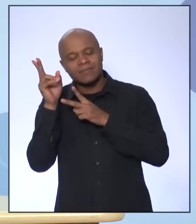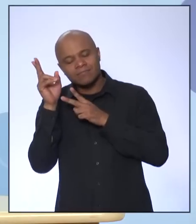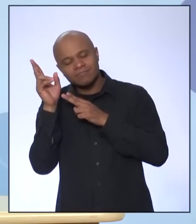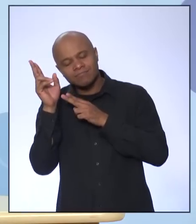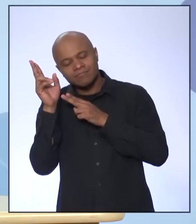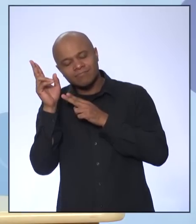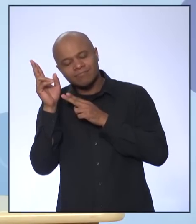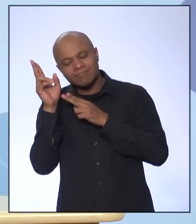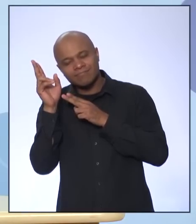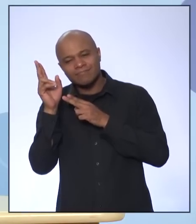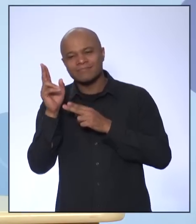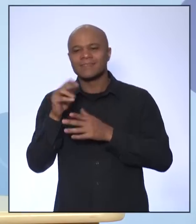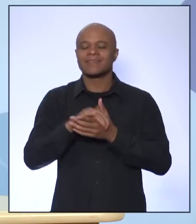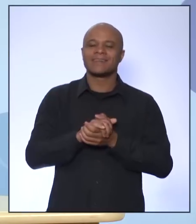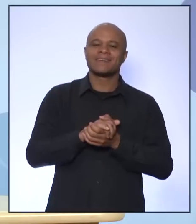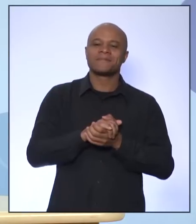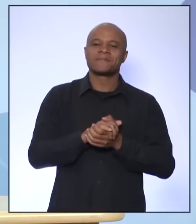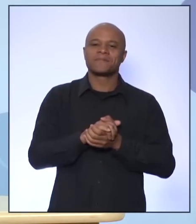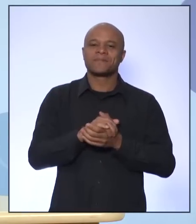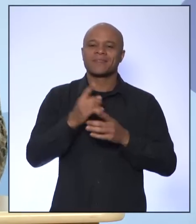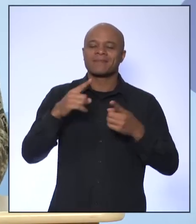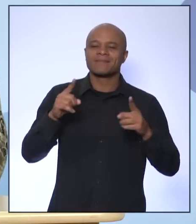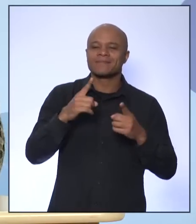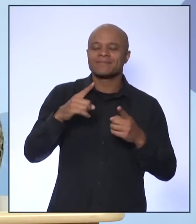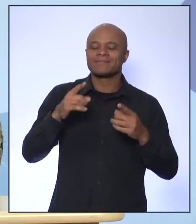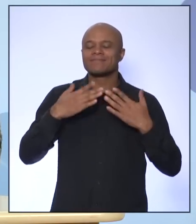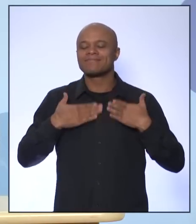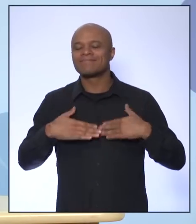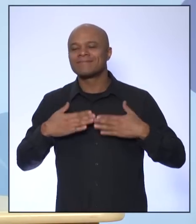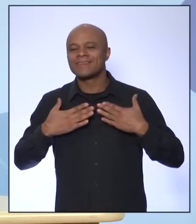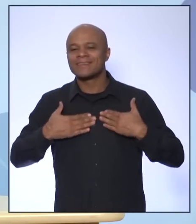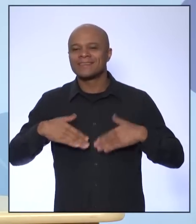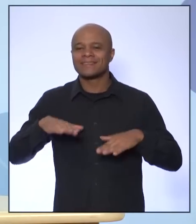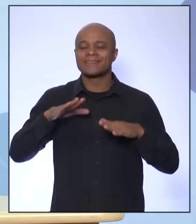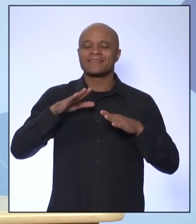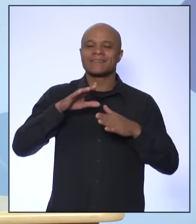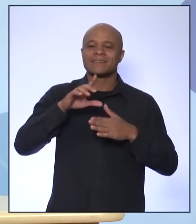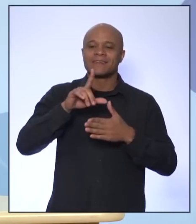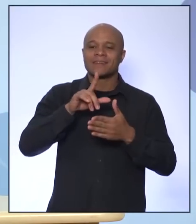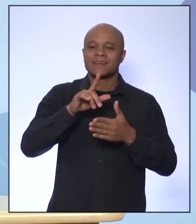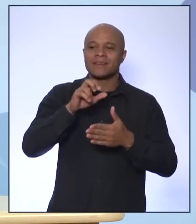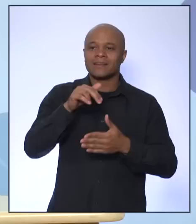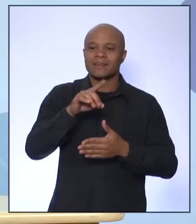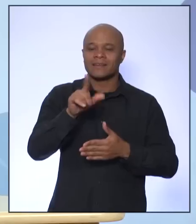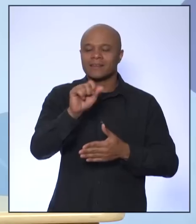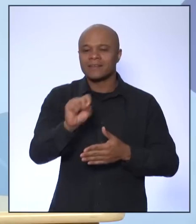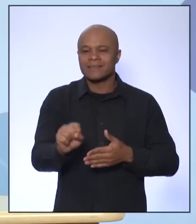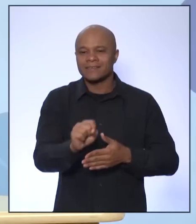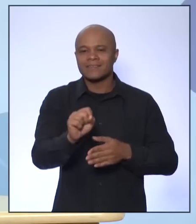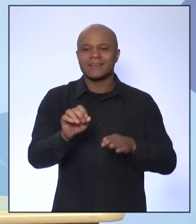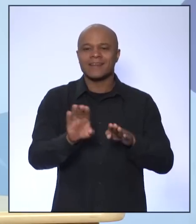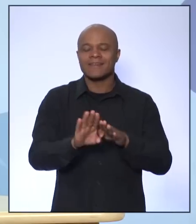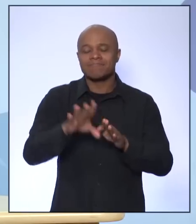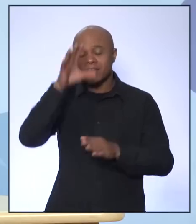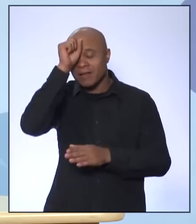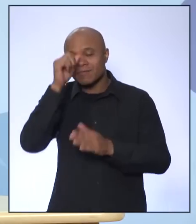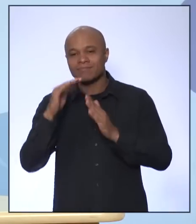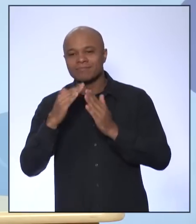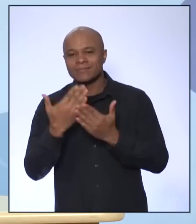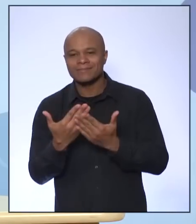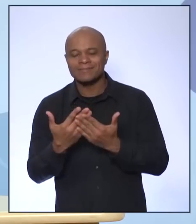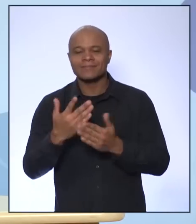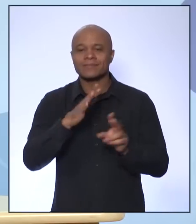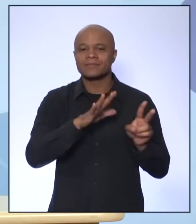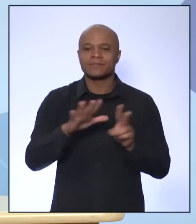É isso. São musiquinhas, músicas, cantigas. São as lendas, aquelas lendas que vocês aprendem na escola, na